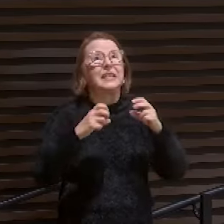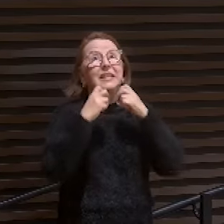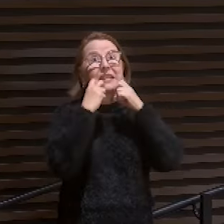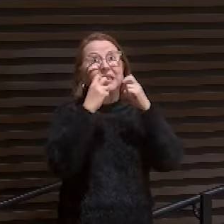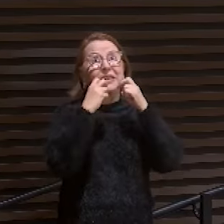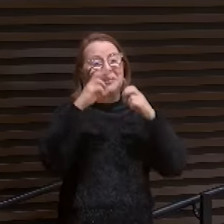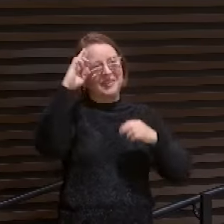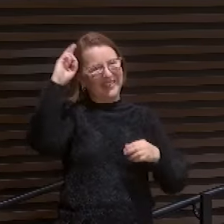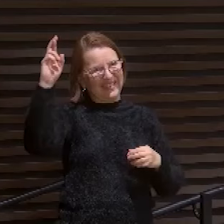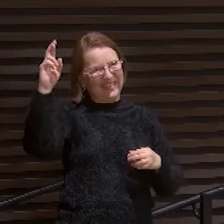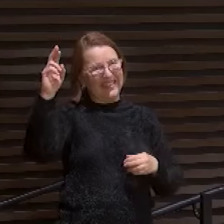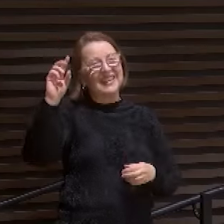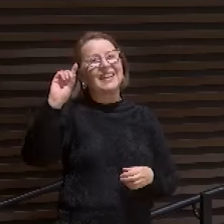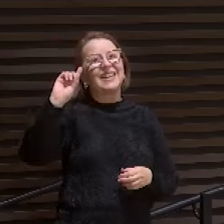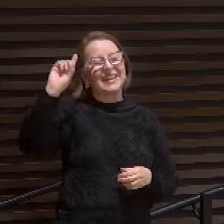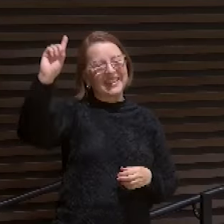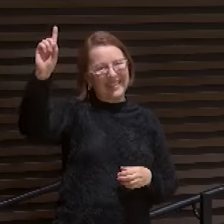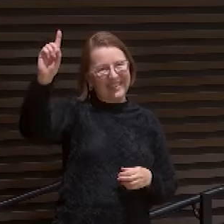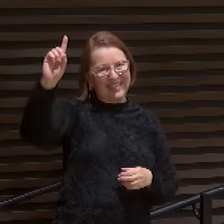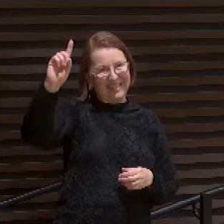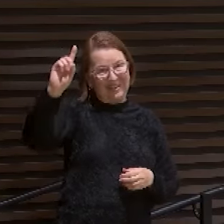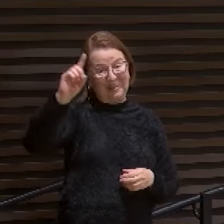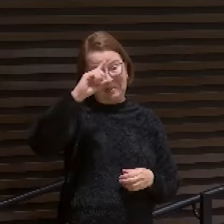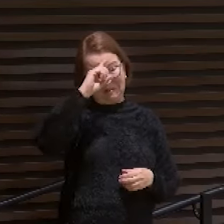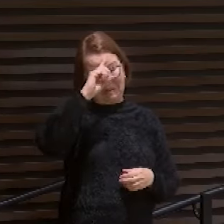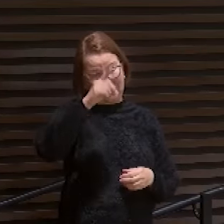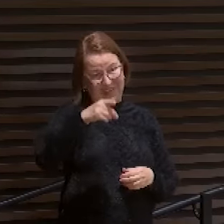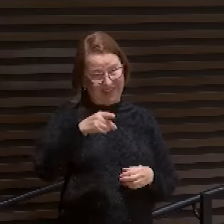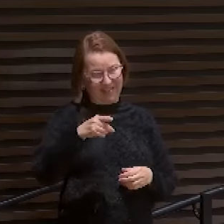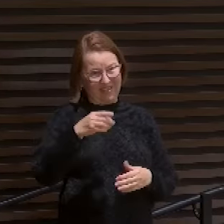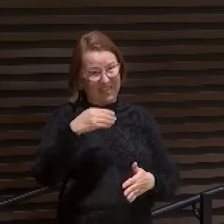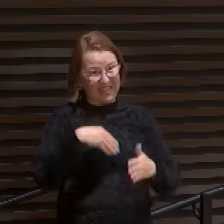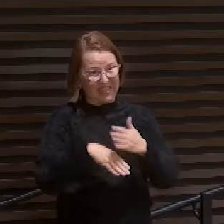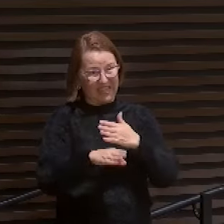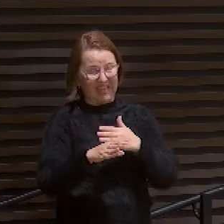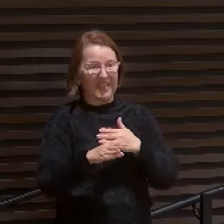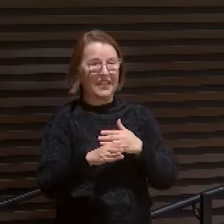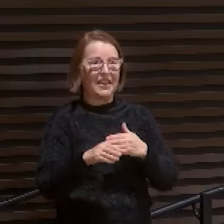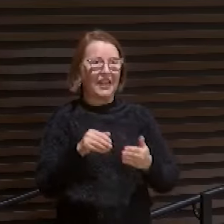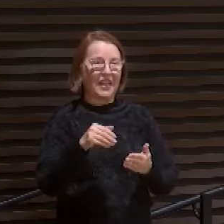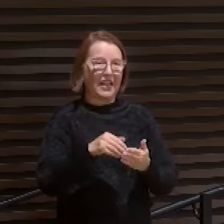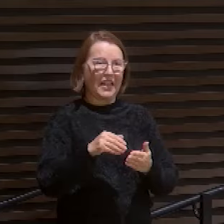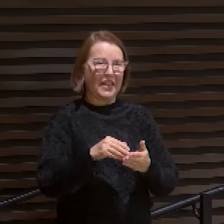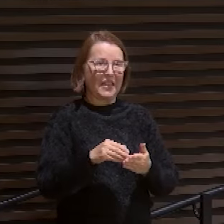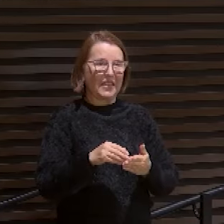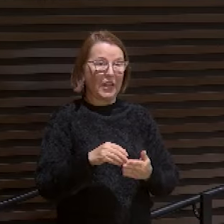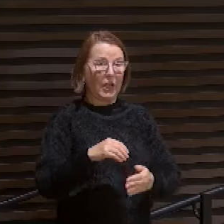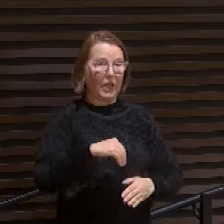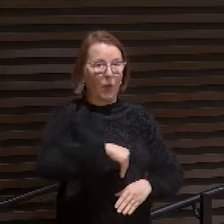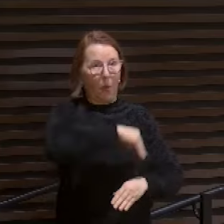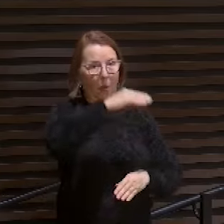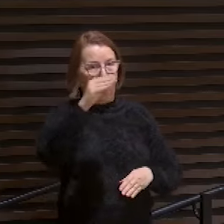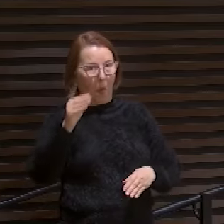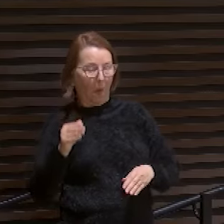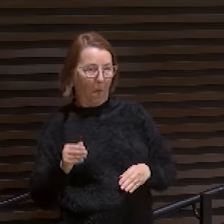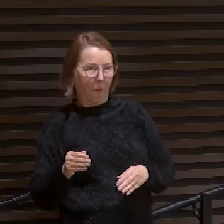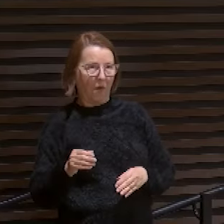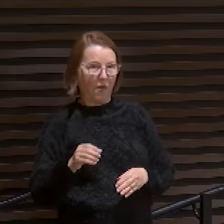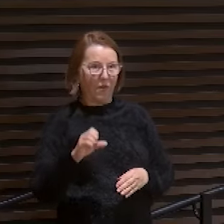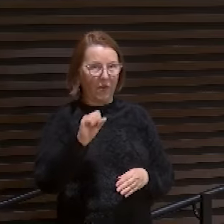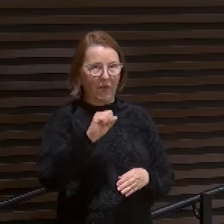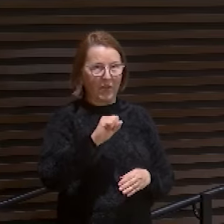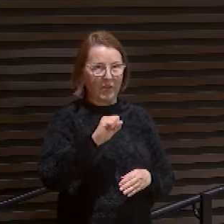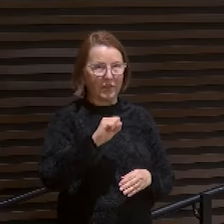e Deus mandou ir até Horebe, até o Sinai, diante de uma